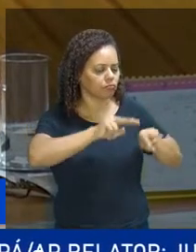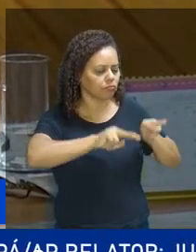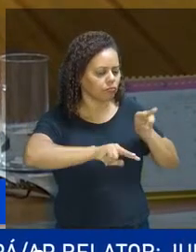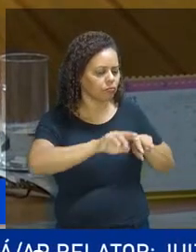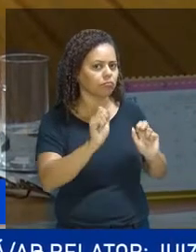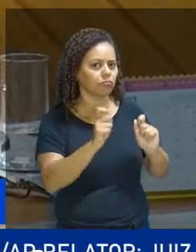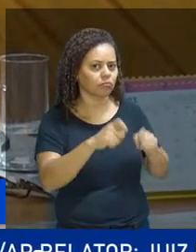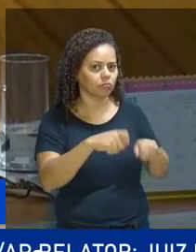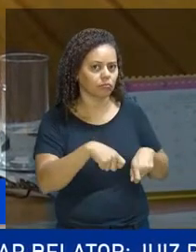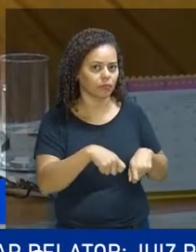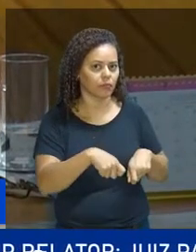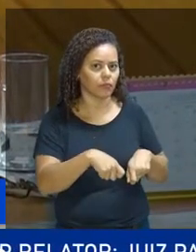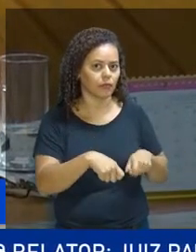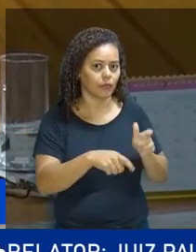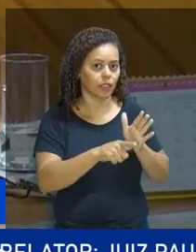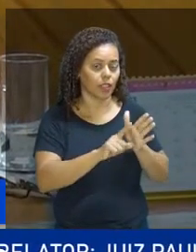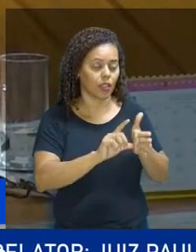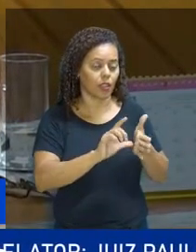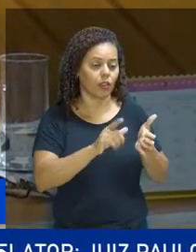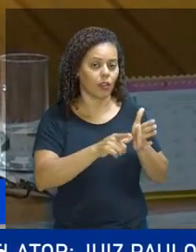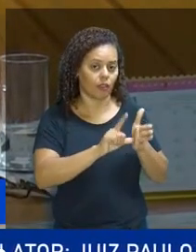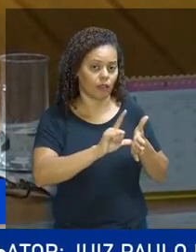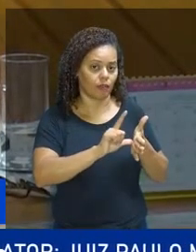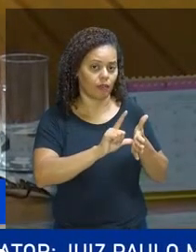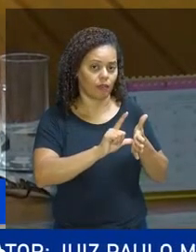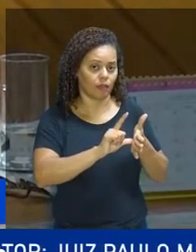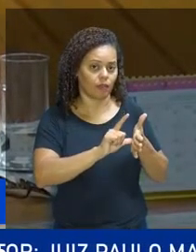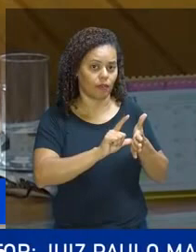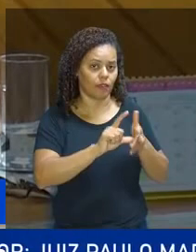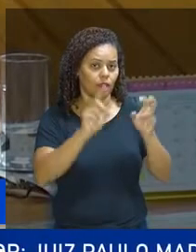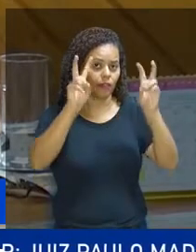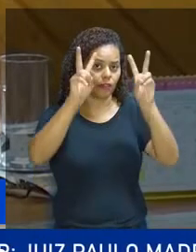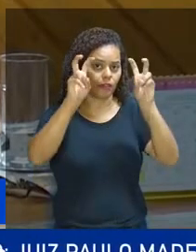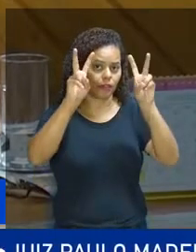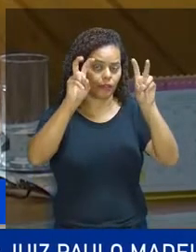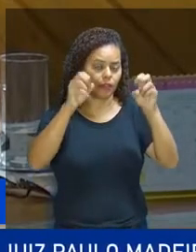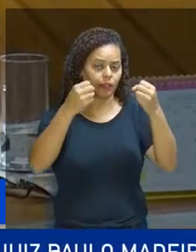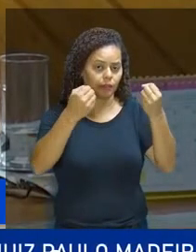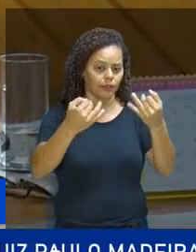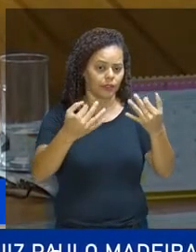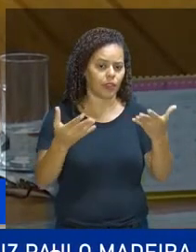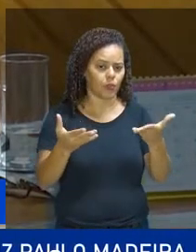eu supero isso e vamos entrar direto aqui no assunto, que é o assunto meritório.